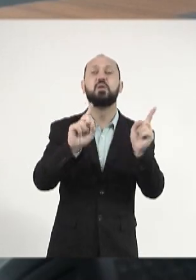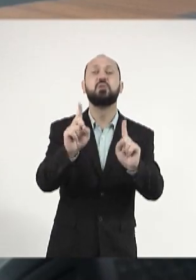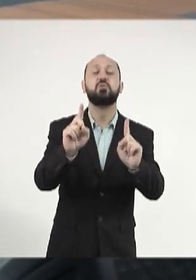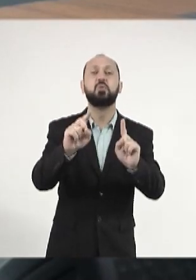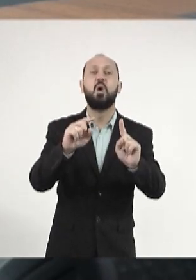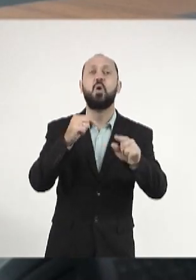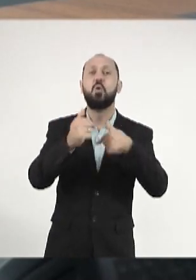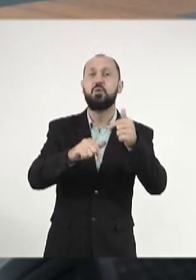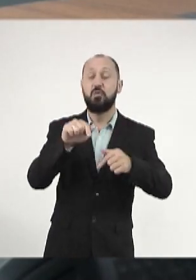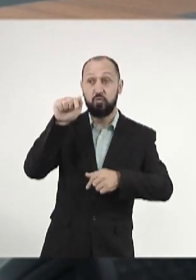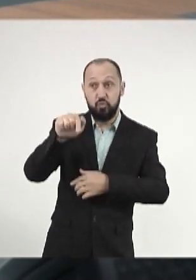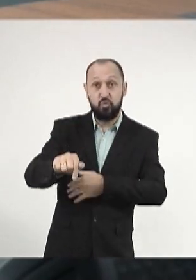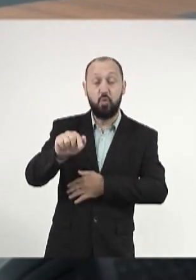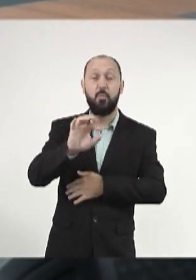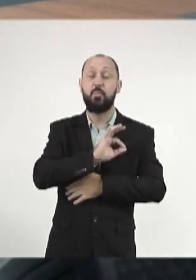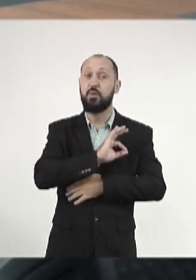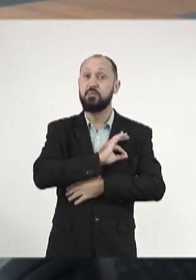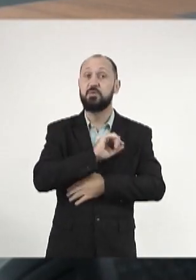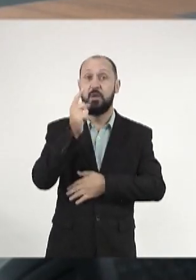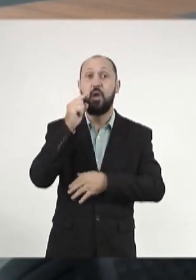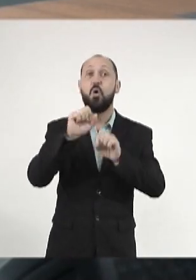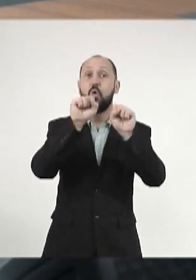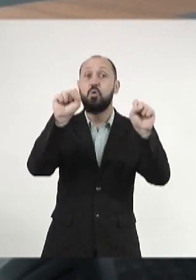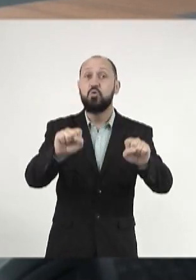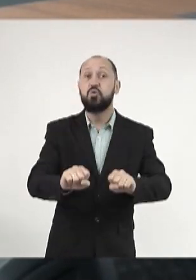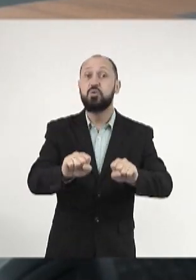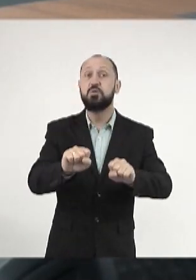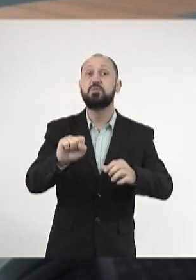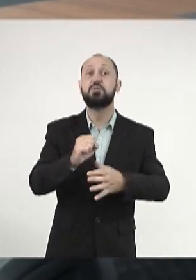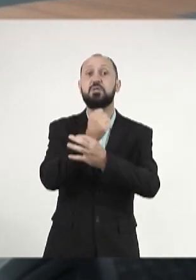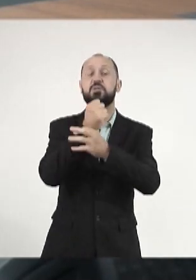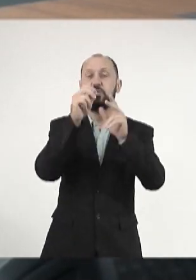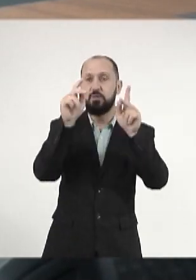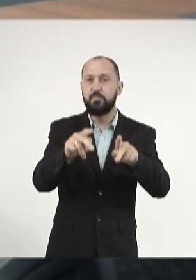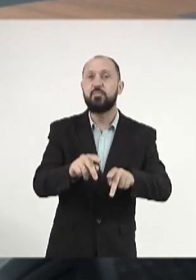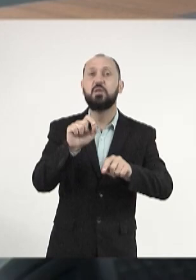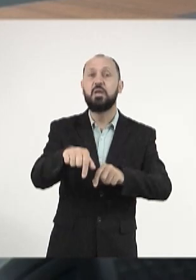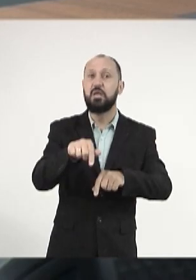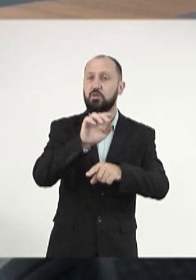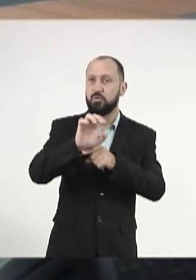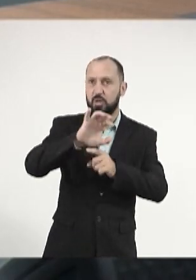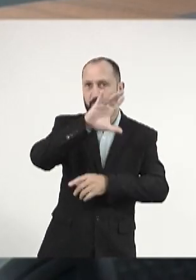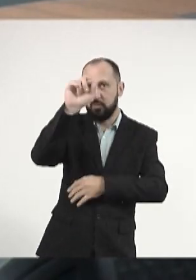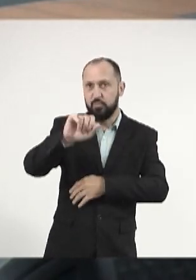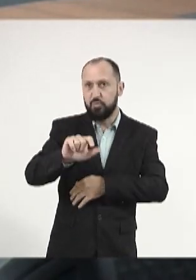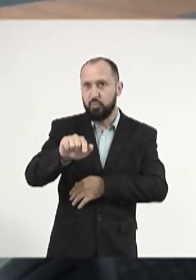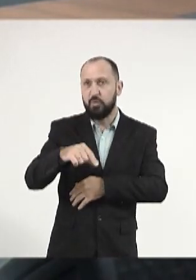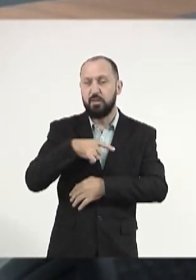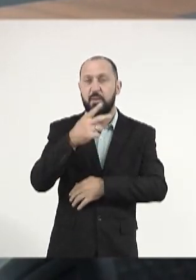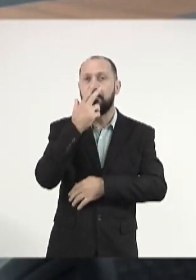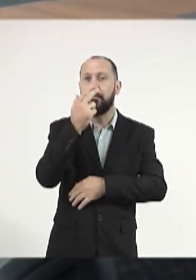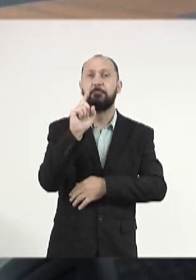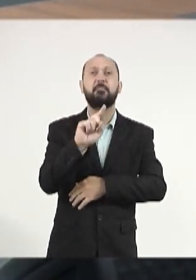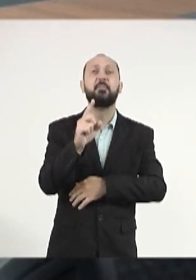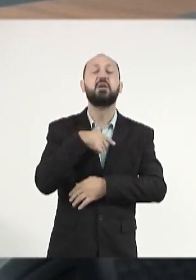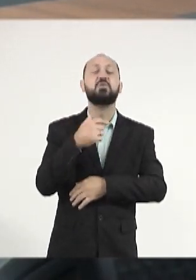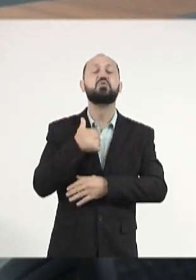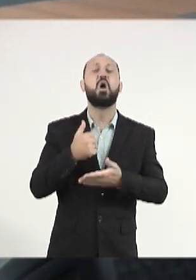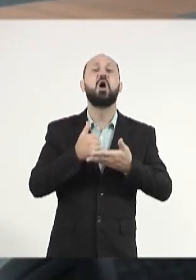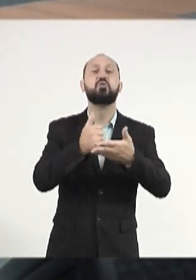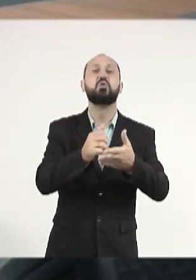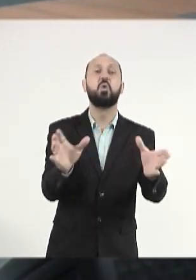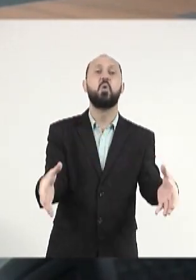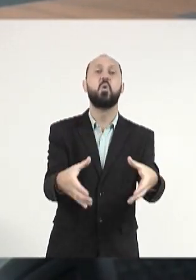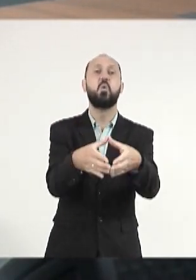não é a atuação dos policiais, é o sistema de segurança que no estado do Mato Grosso do Sul parece privilegiar